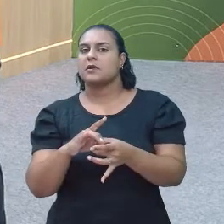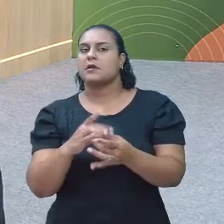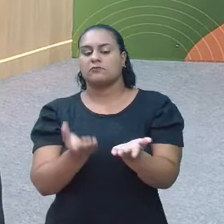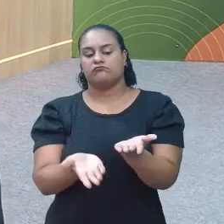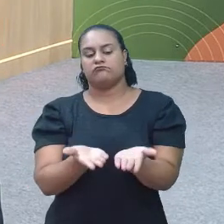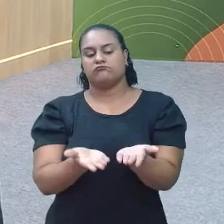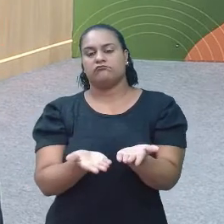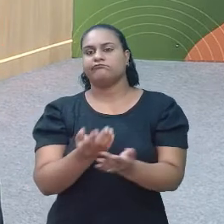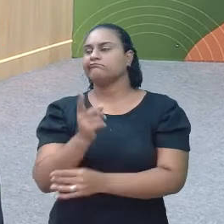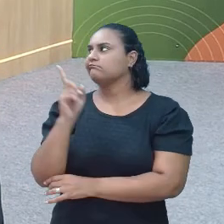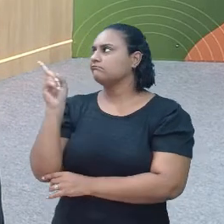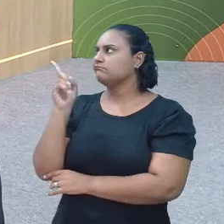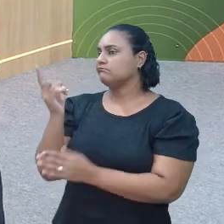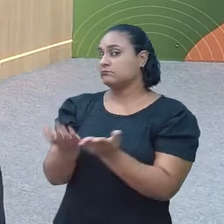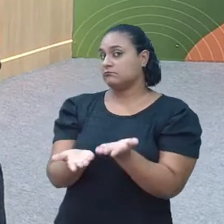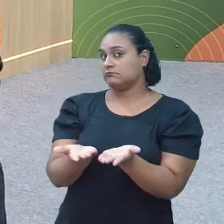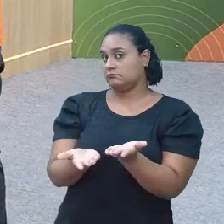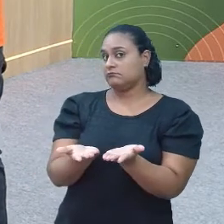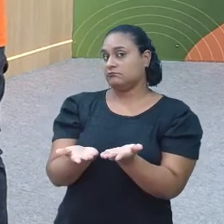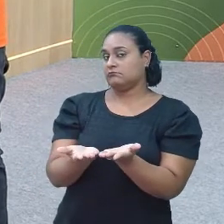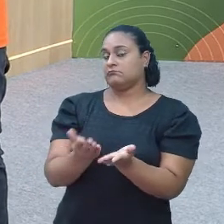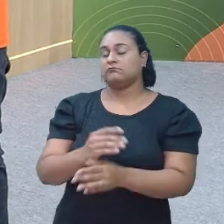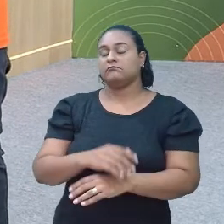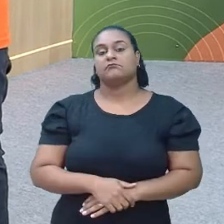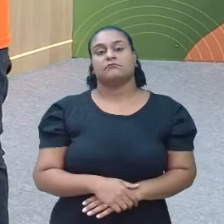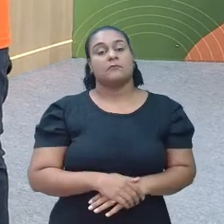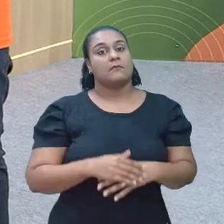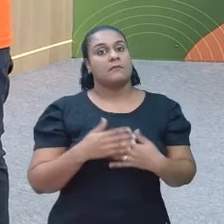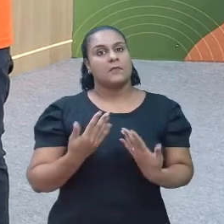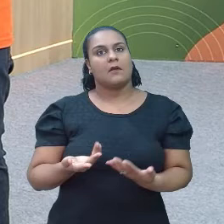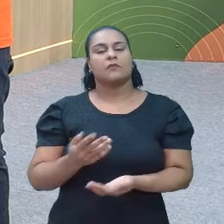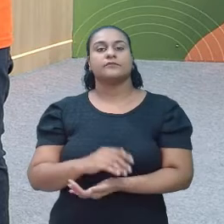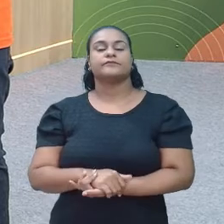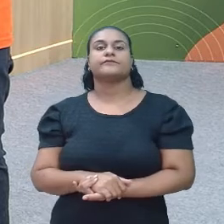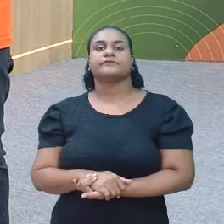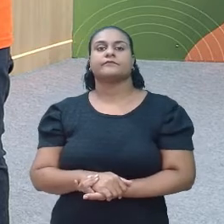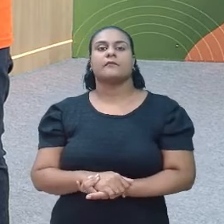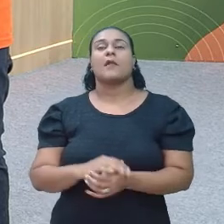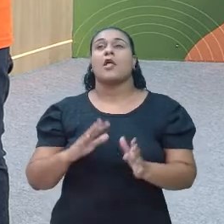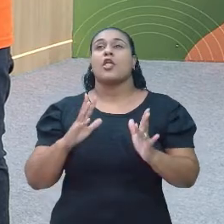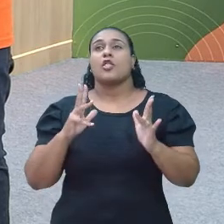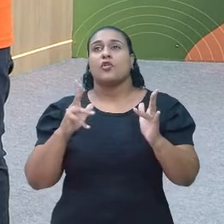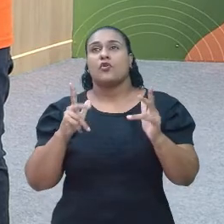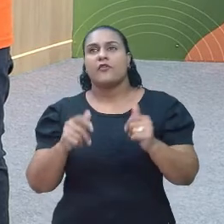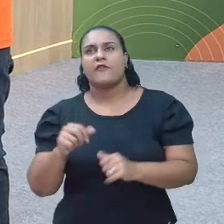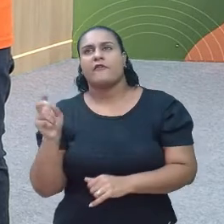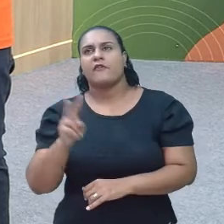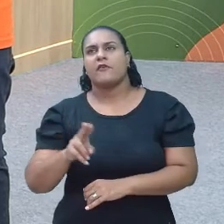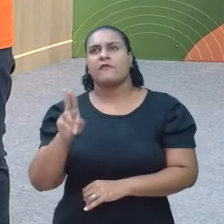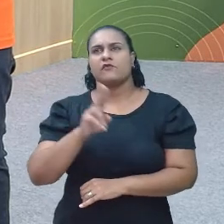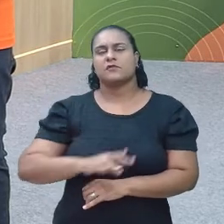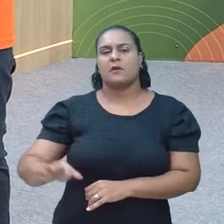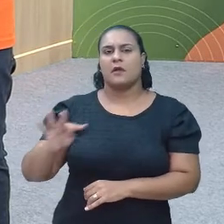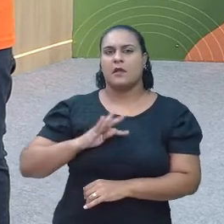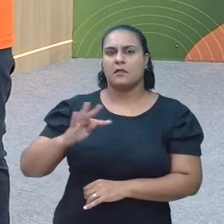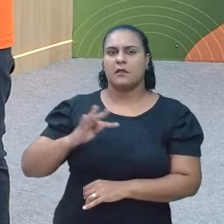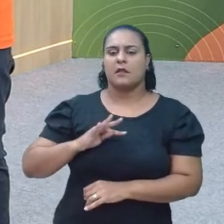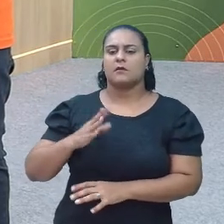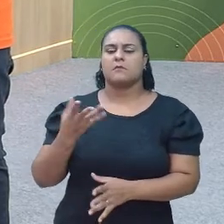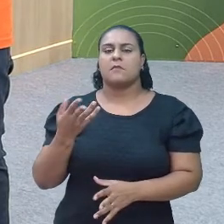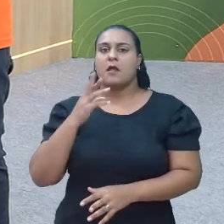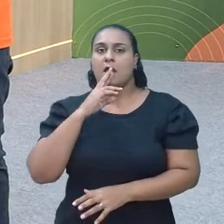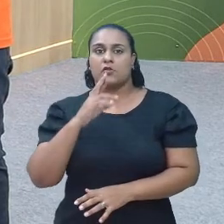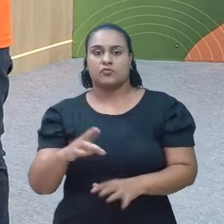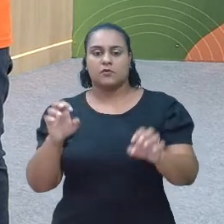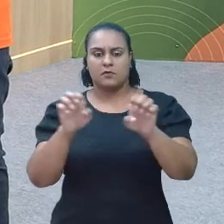a esse equilíbrio aí, tá certo? Então, toda vez que você utilizar uma técnica de resolução de uma equação ou